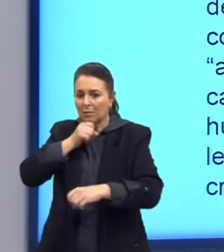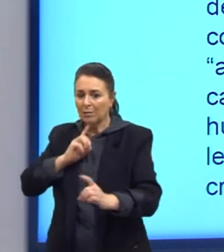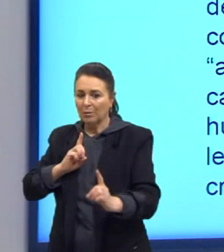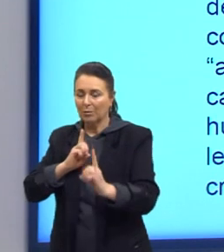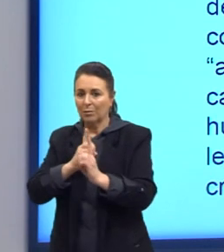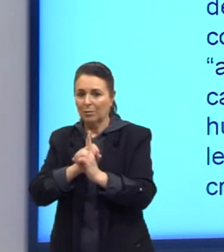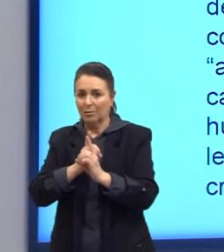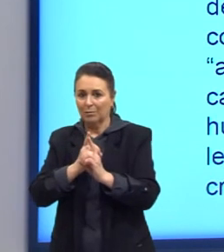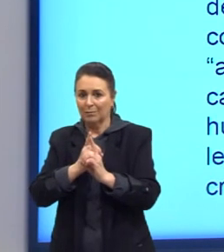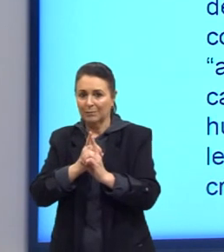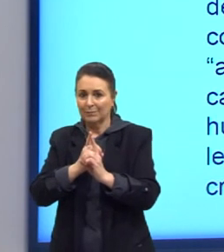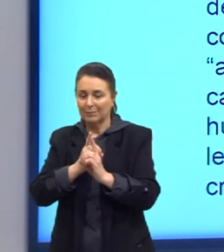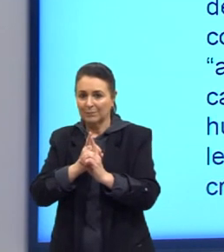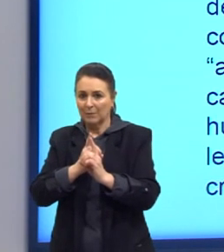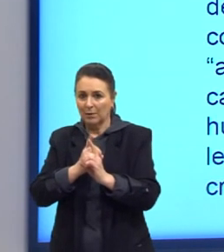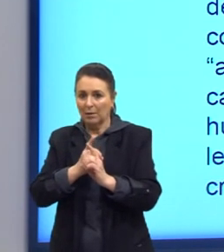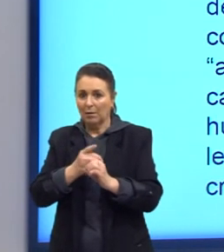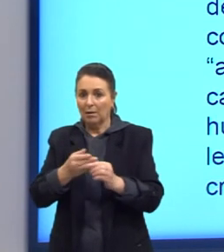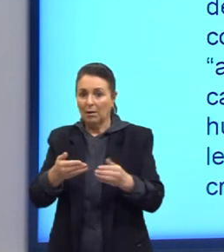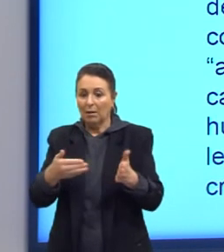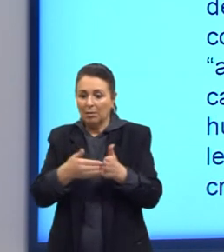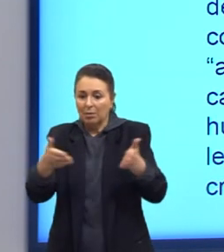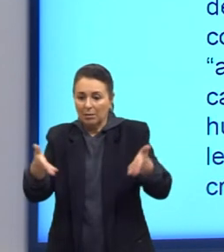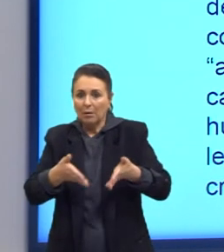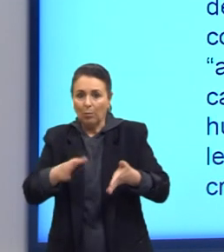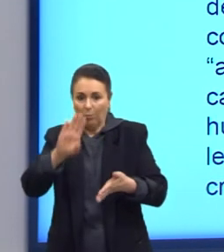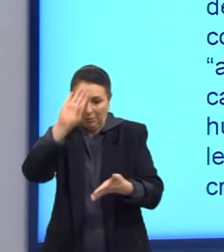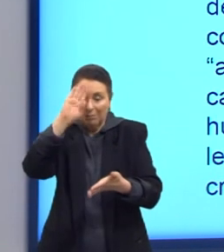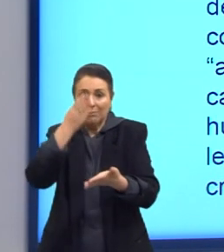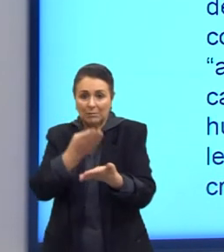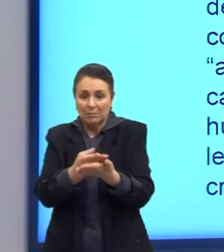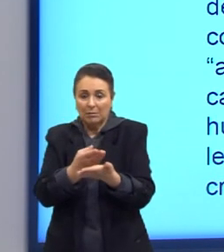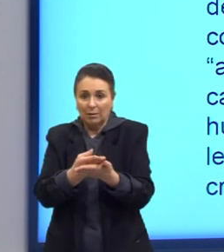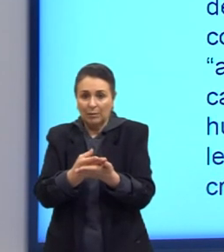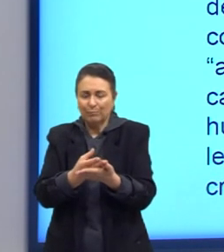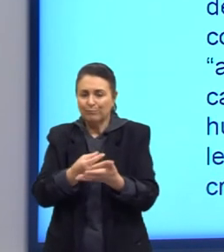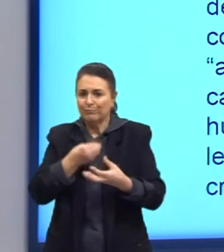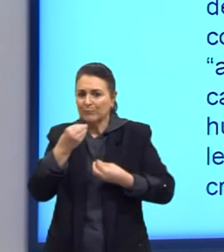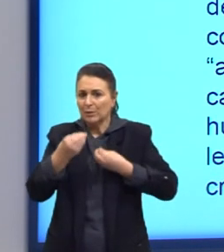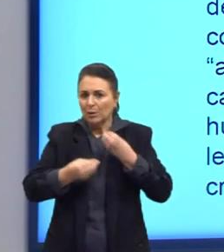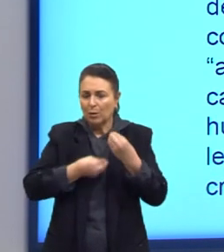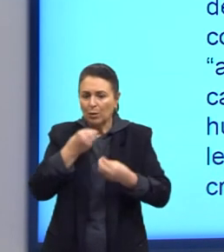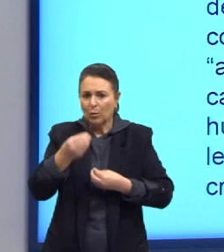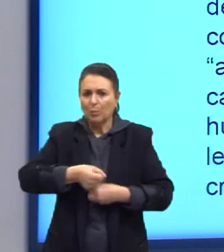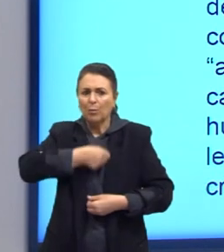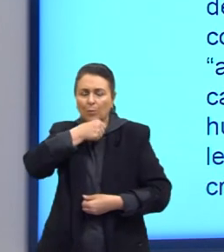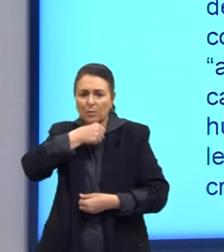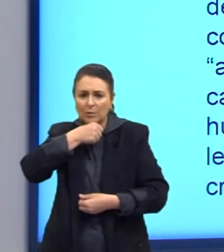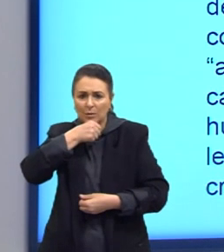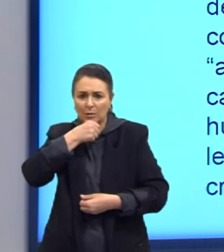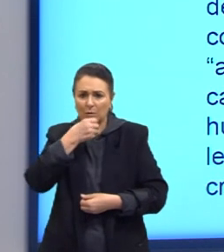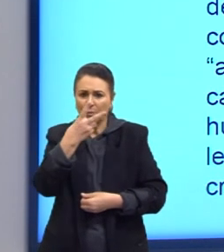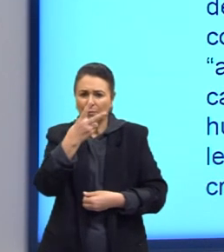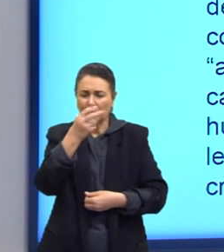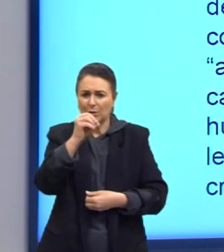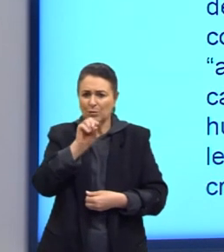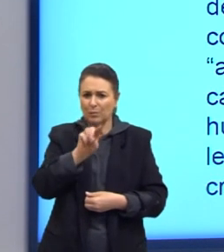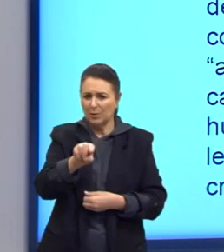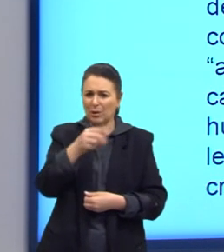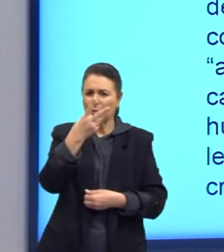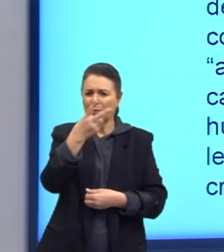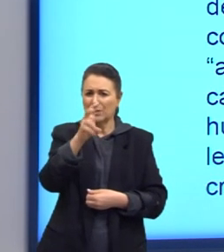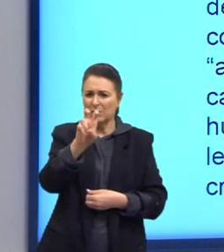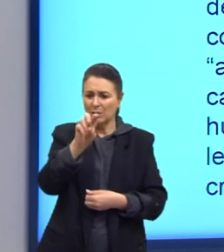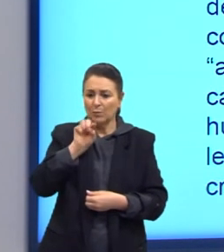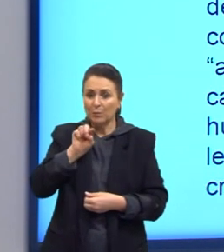encontradas até agora se acreditava que com uma antiguidade entre 20 mil e